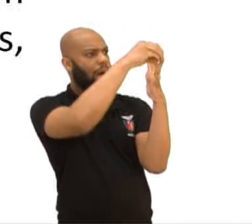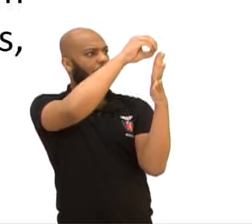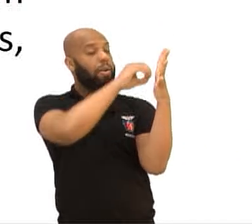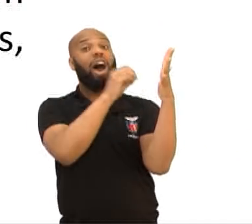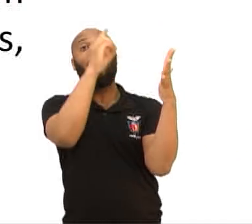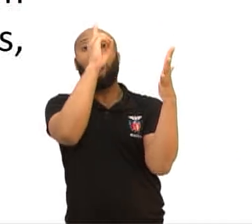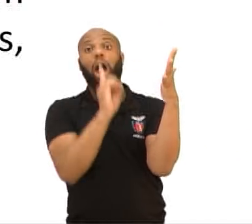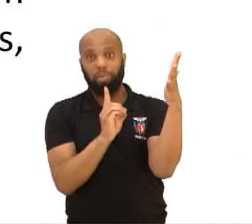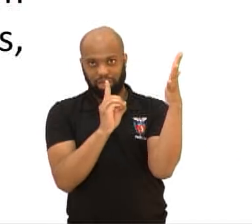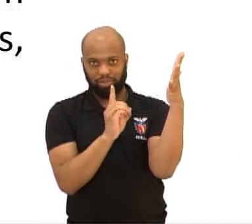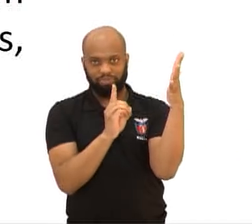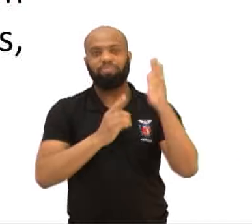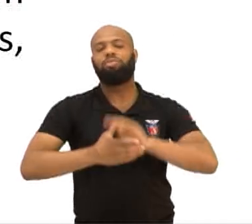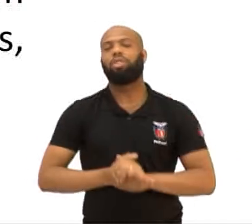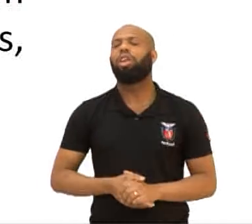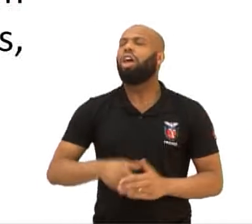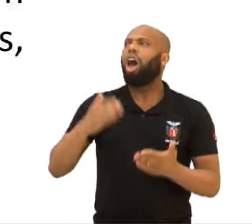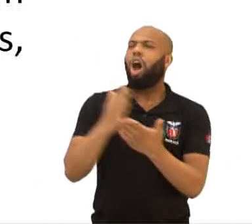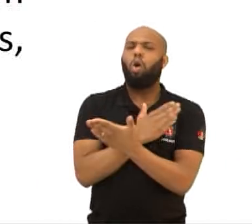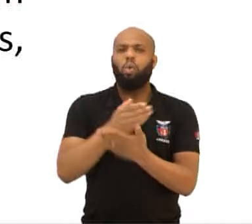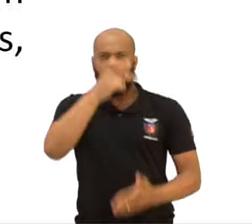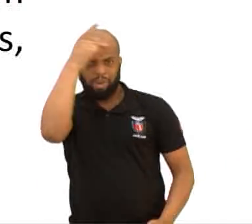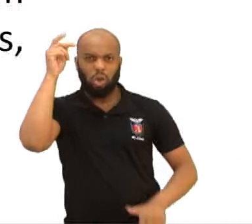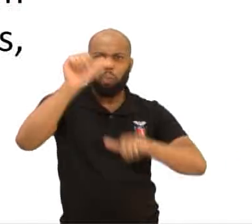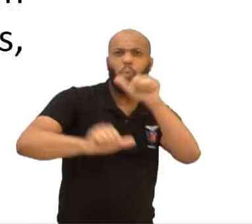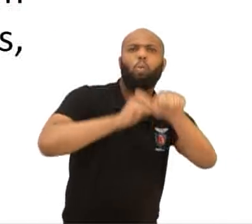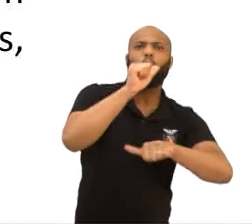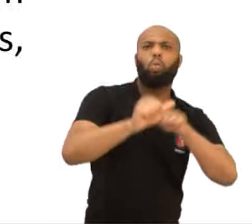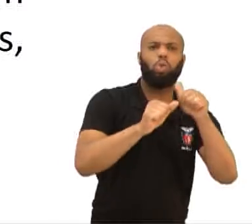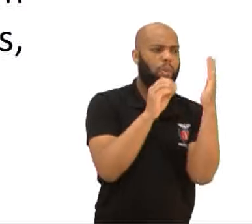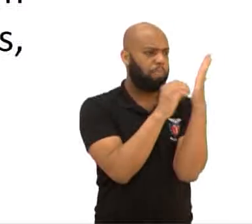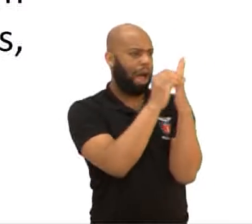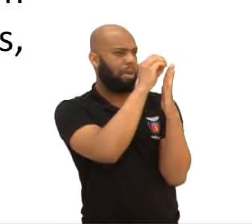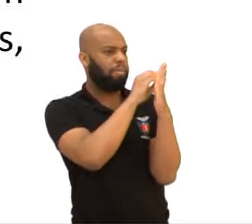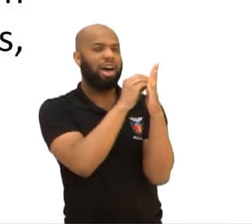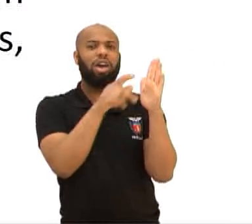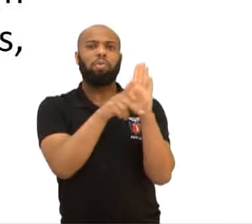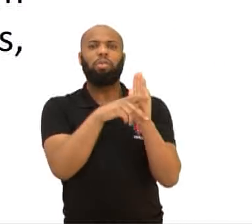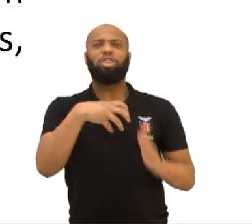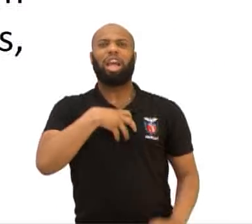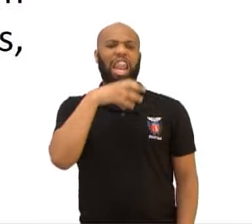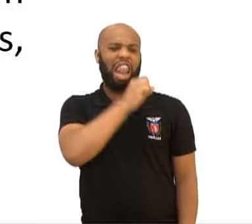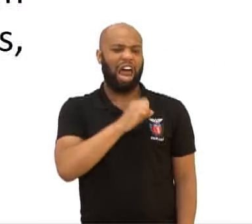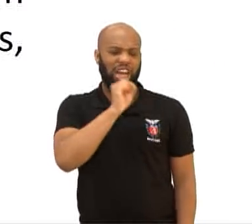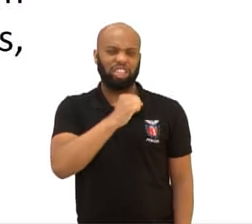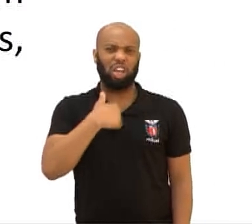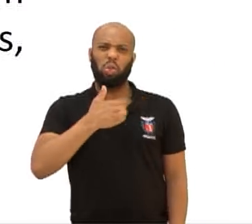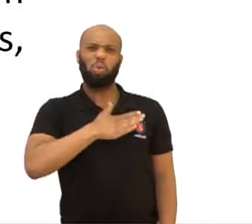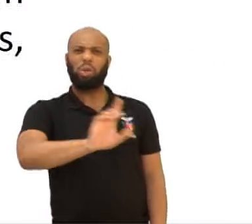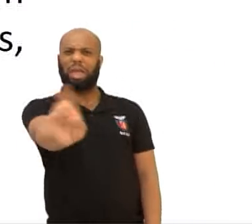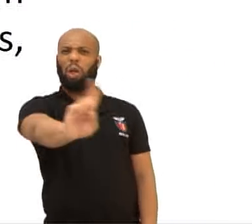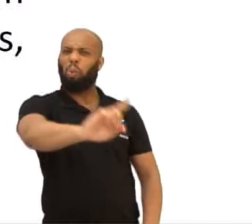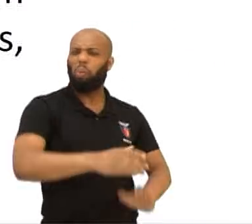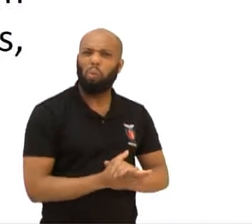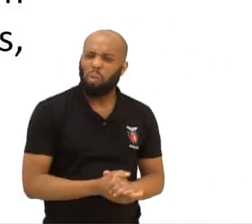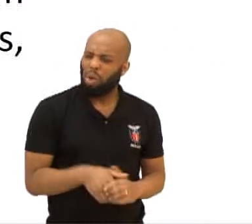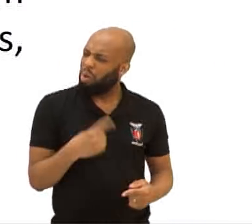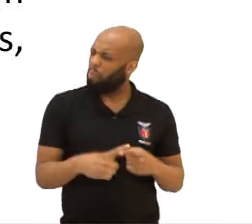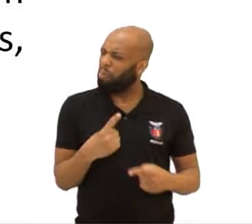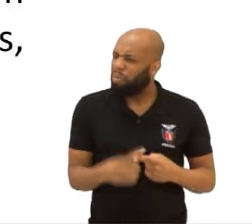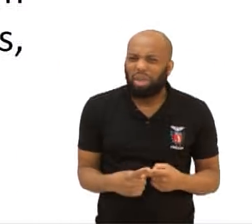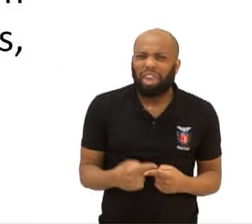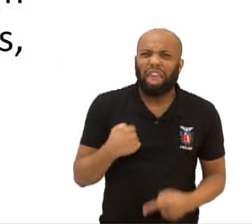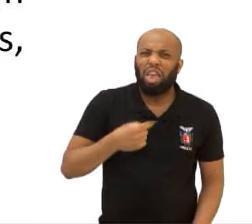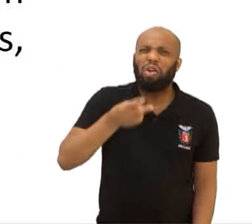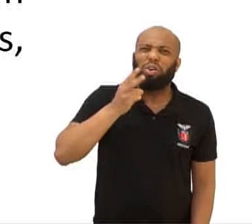pitombas. Alguém mudou as pitombas em laranjas. Não gostei da correção. Laranjas, provavelmente